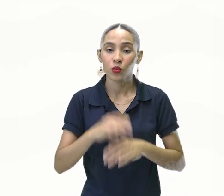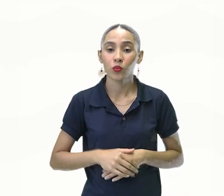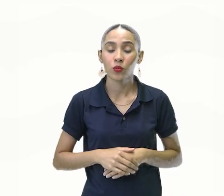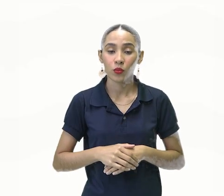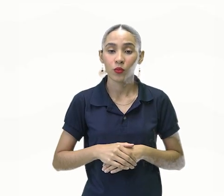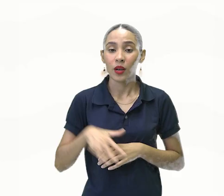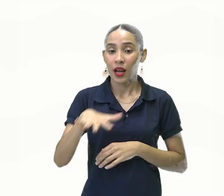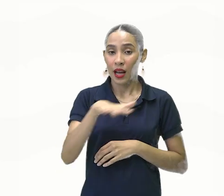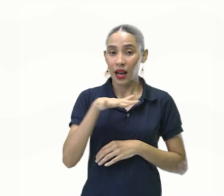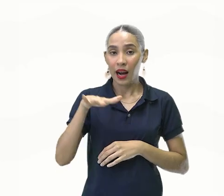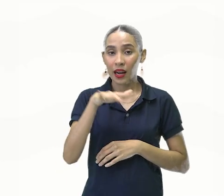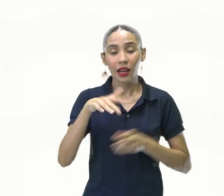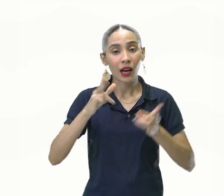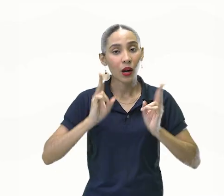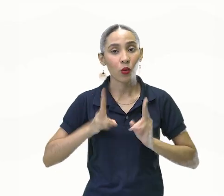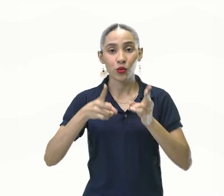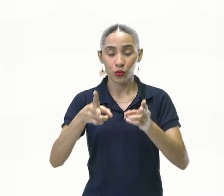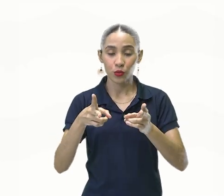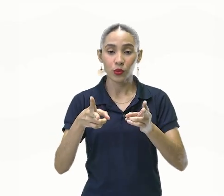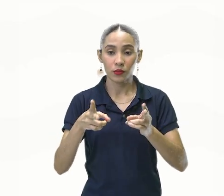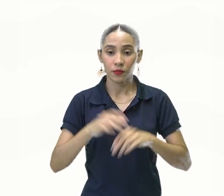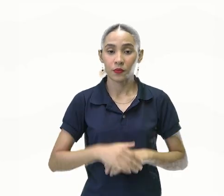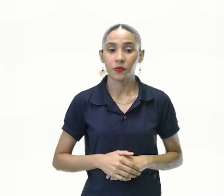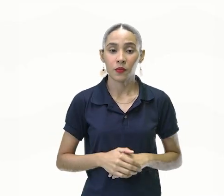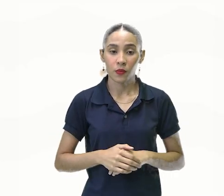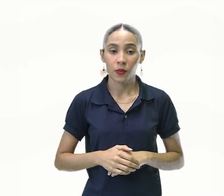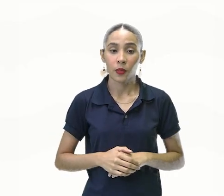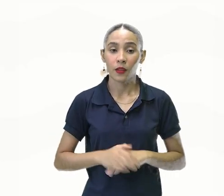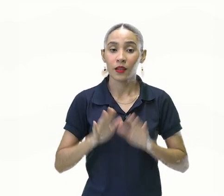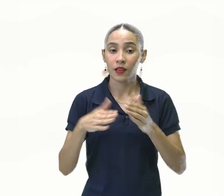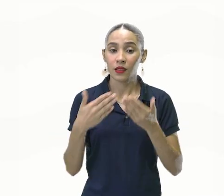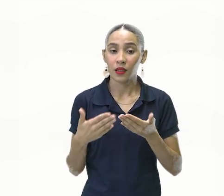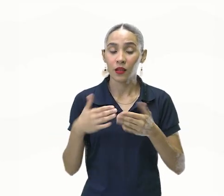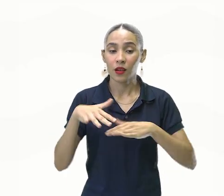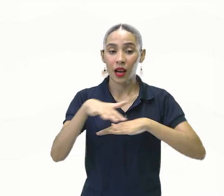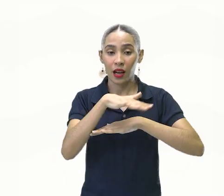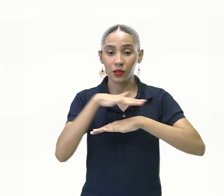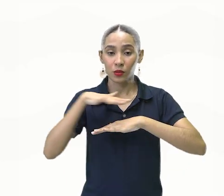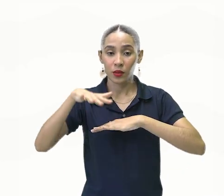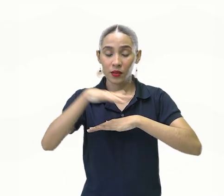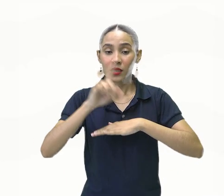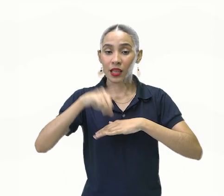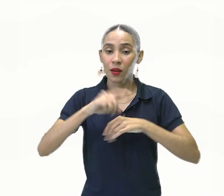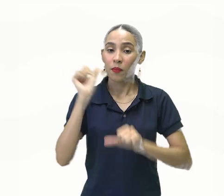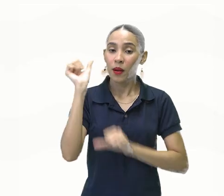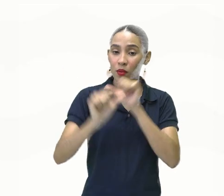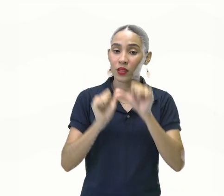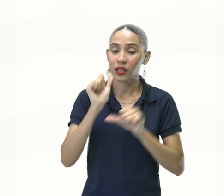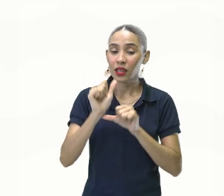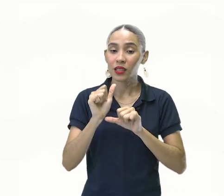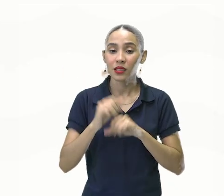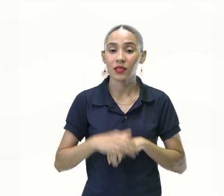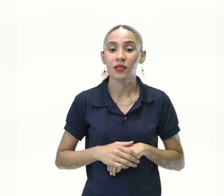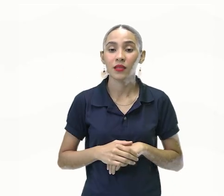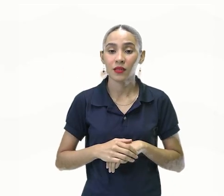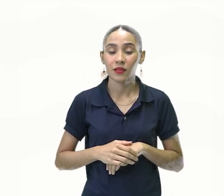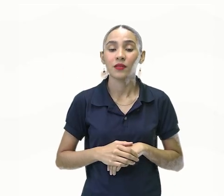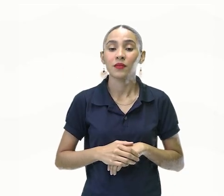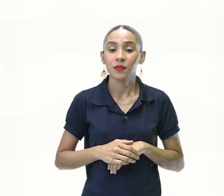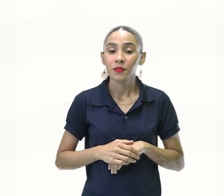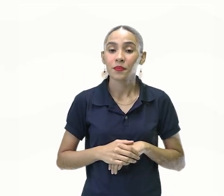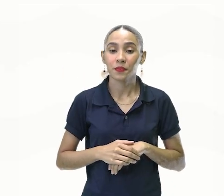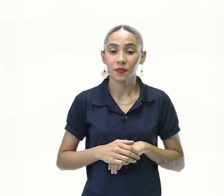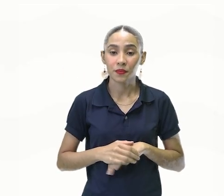mas continua no mesmo meio de propagação. Logo, a superfície é uma mudança de